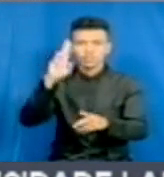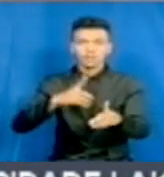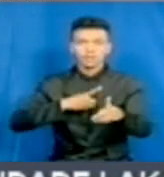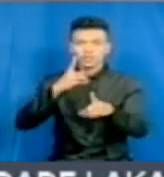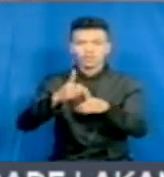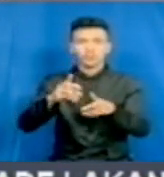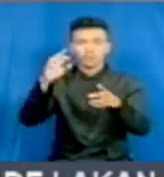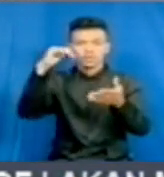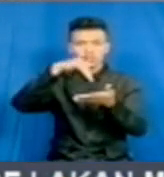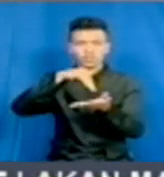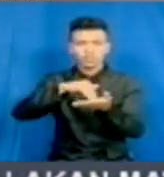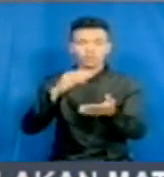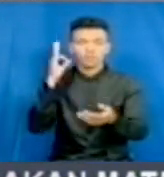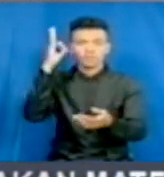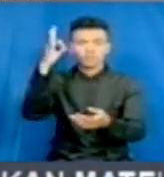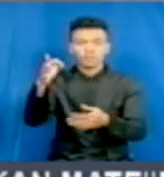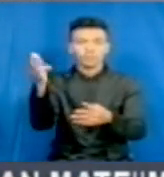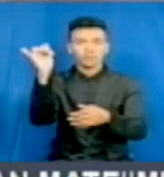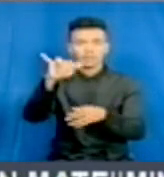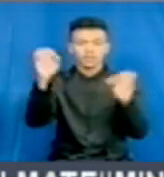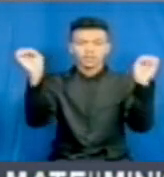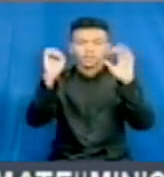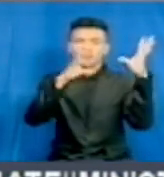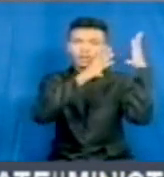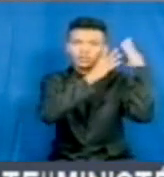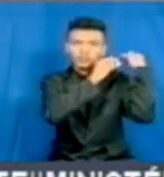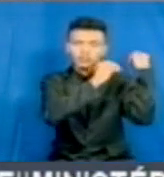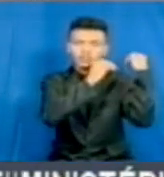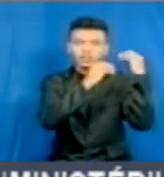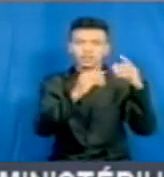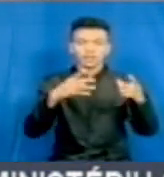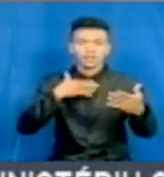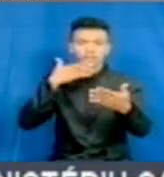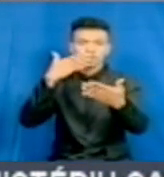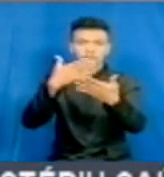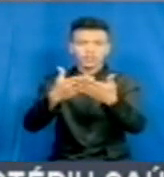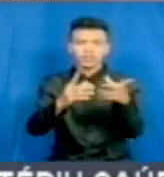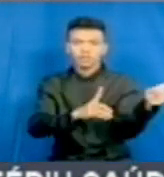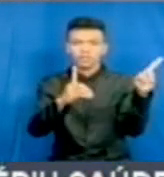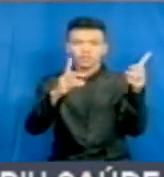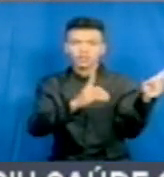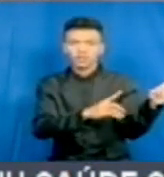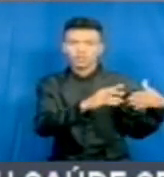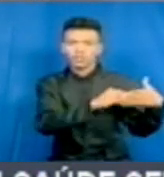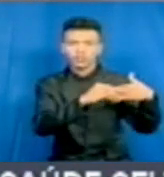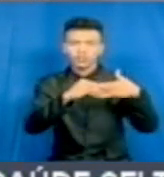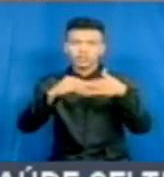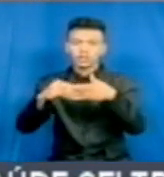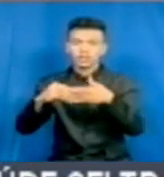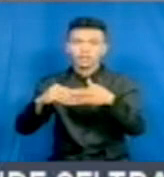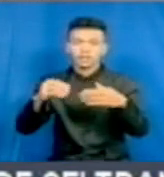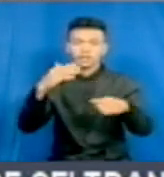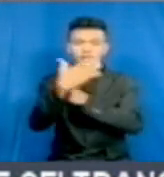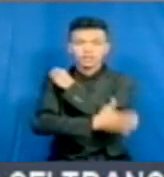estuda, maka abang baru vamos sira la ia experiência ne bem mak dia atu lidera itin nasam. Ida ne leader sir se